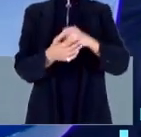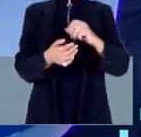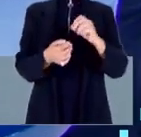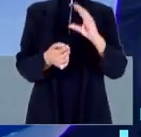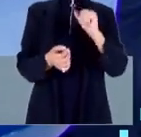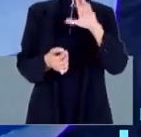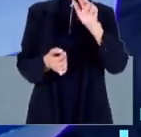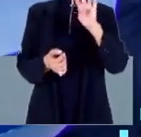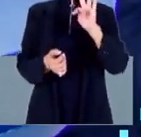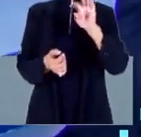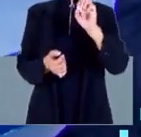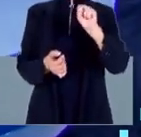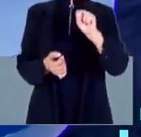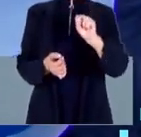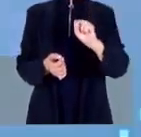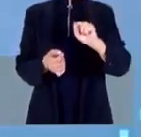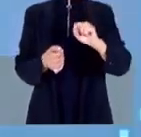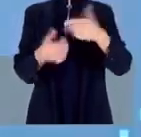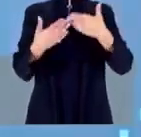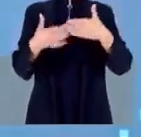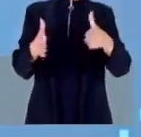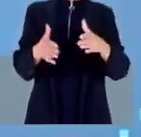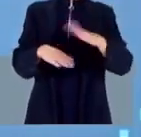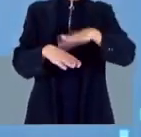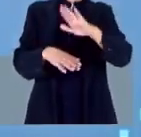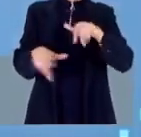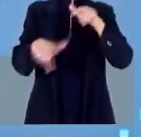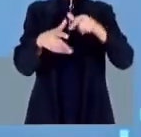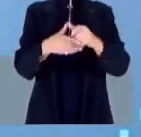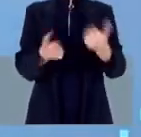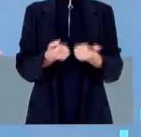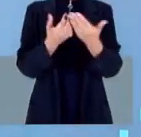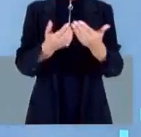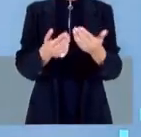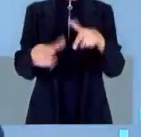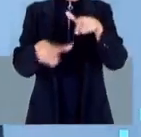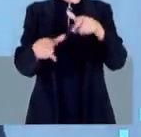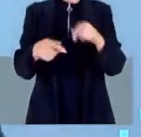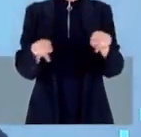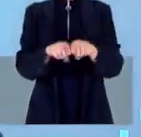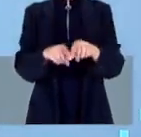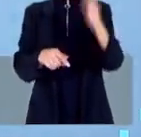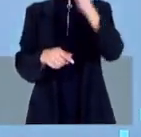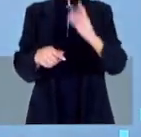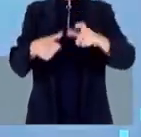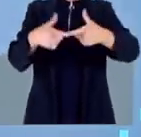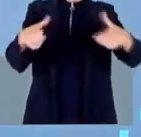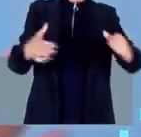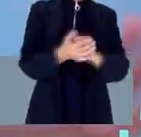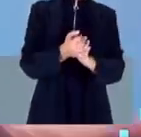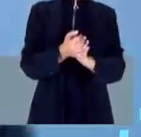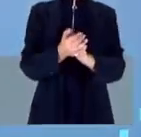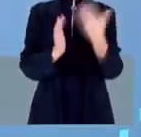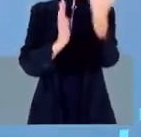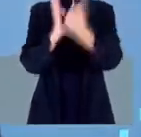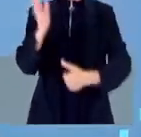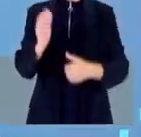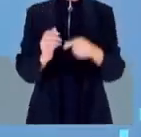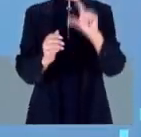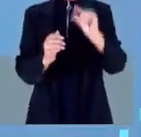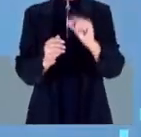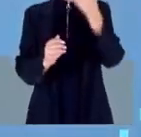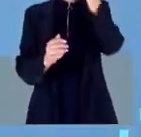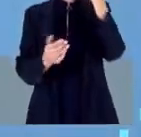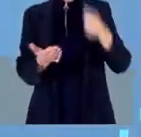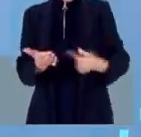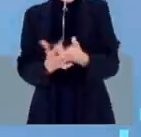o custo ela faz o que ela abre novos postos de trabalho ela gera emprego faz o Brasil crescer e nós vamos tributar menos no consumo porque quem é